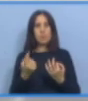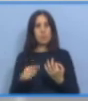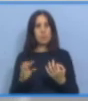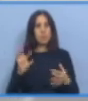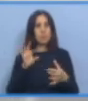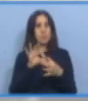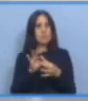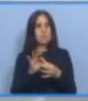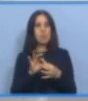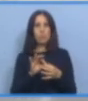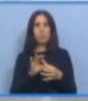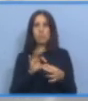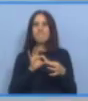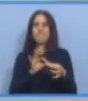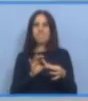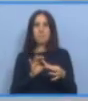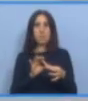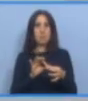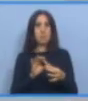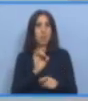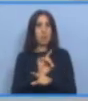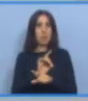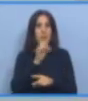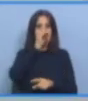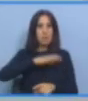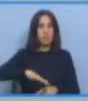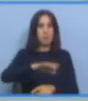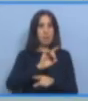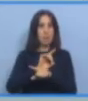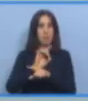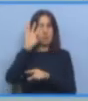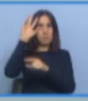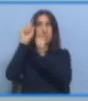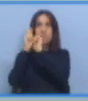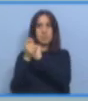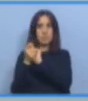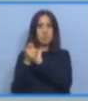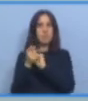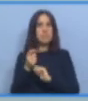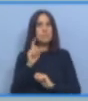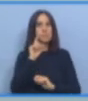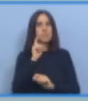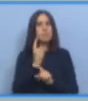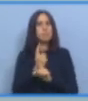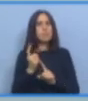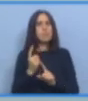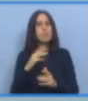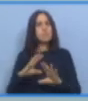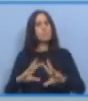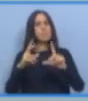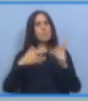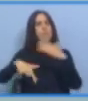relação muito estreita em relação ao ambiente, em relação às alterações climáticas. Porque é que é importante para o desenvolvimento dos